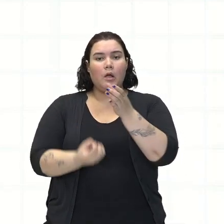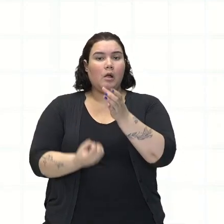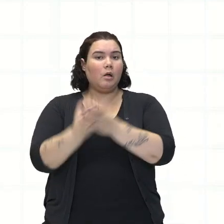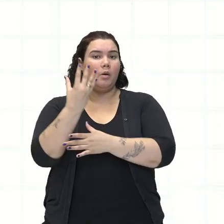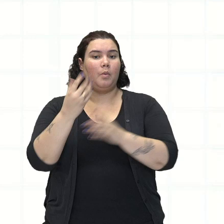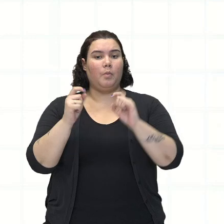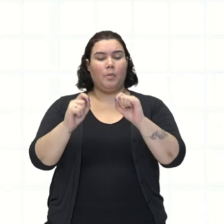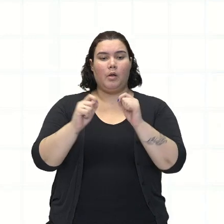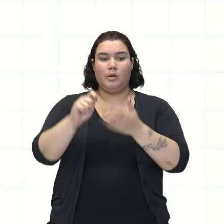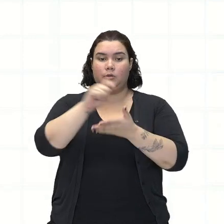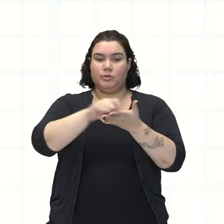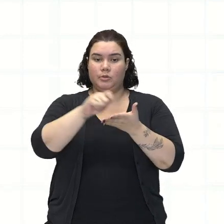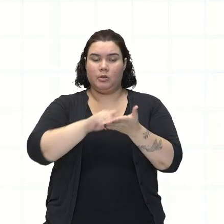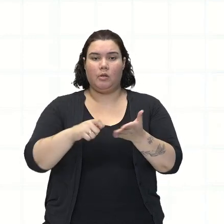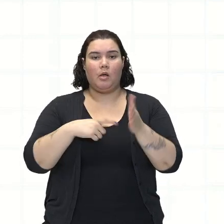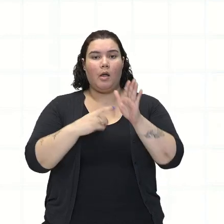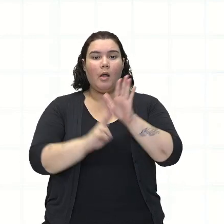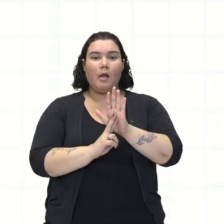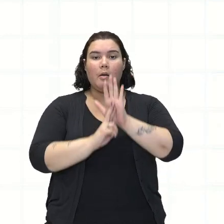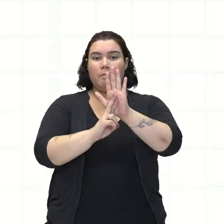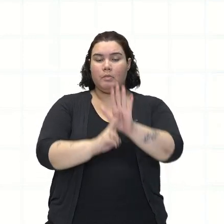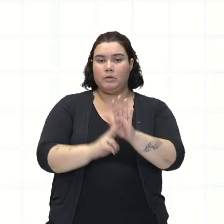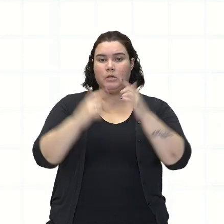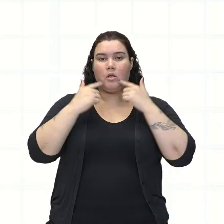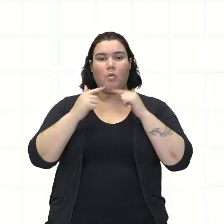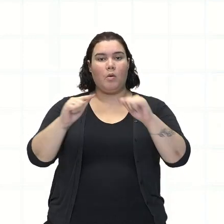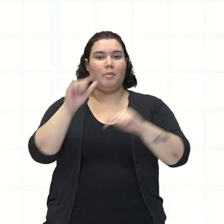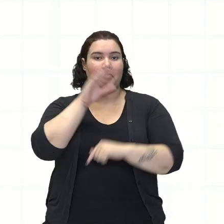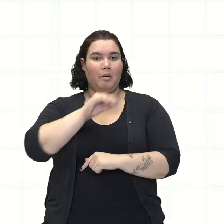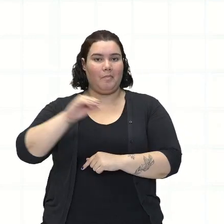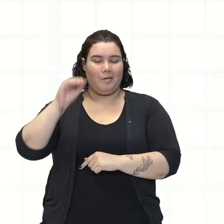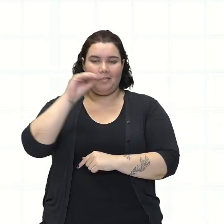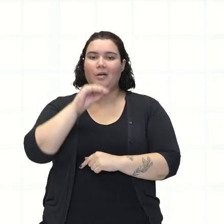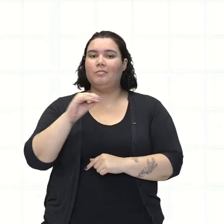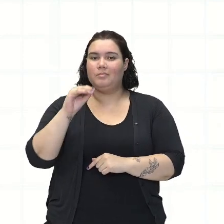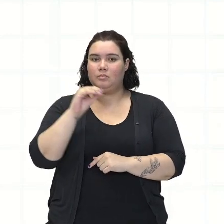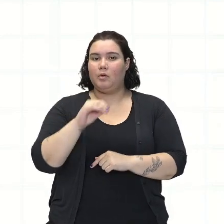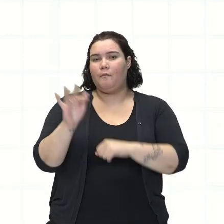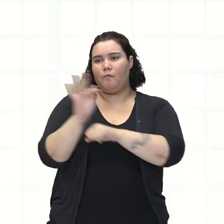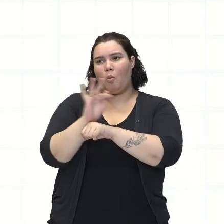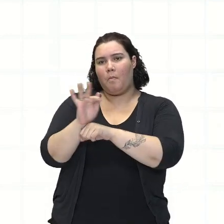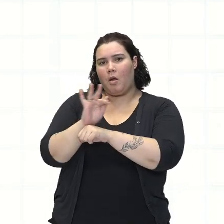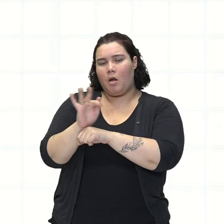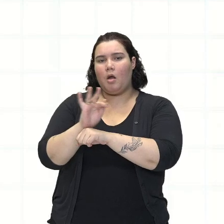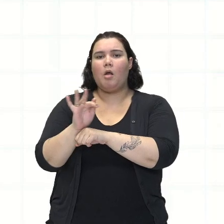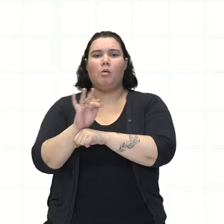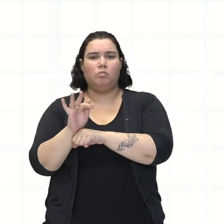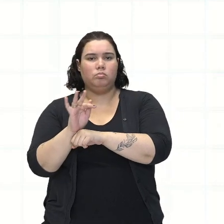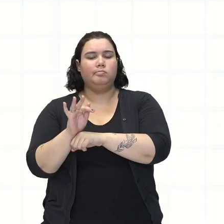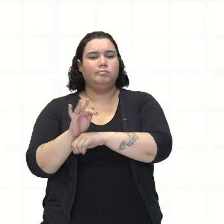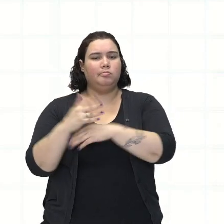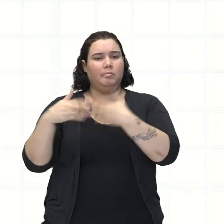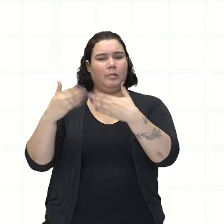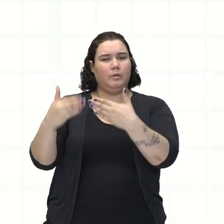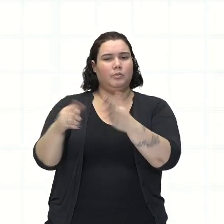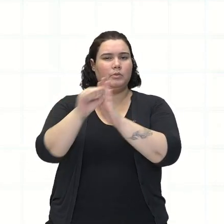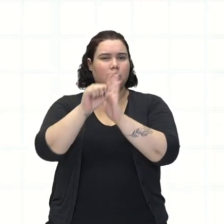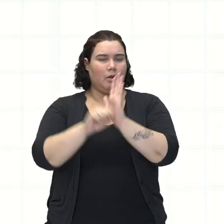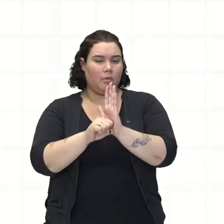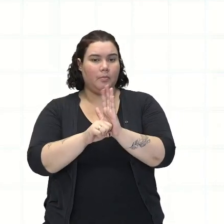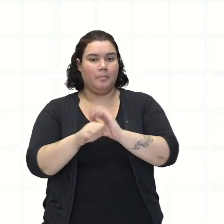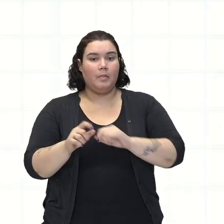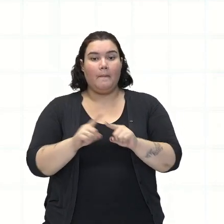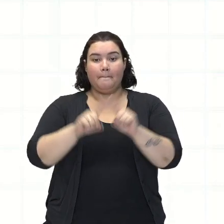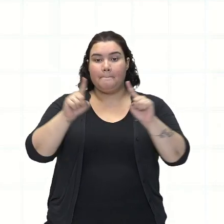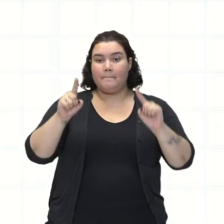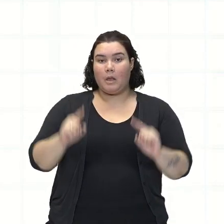também a escrita, a representação dessa linguagem falada de uma forma formal ao longo dos séculos, mas